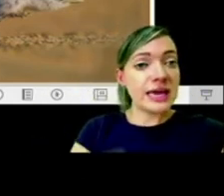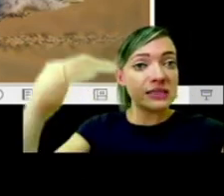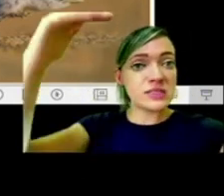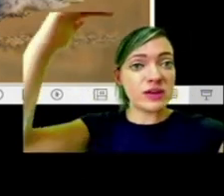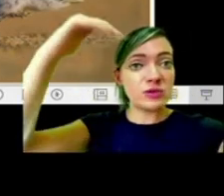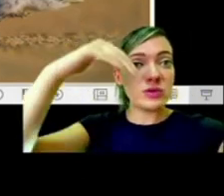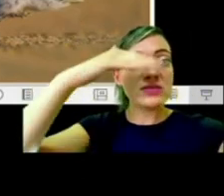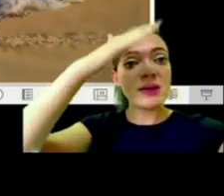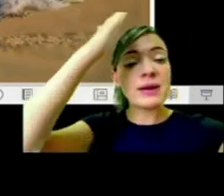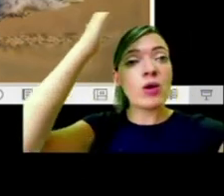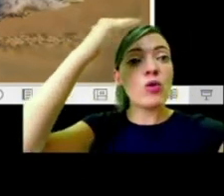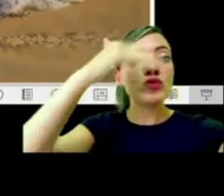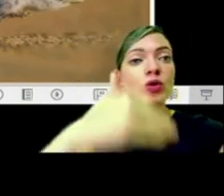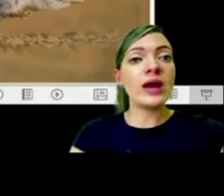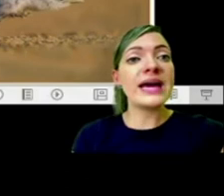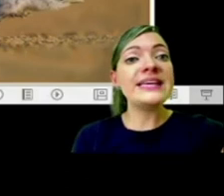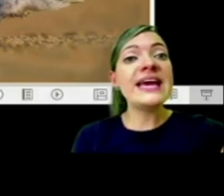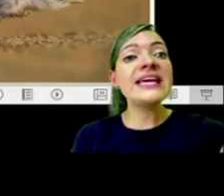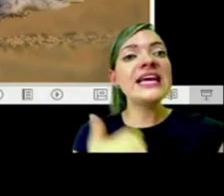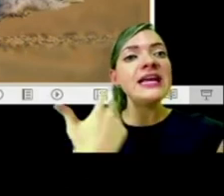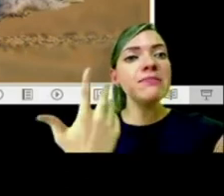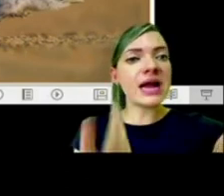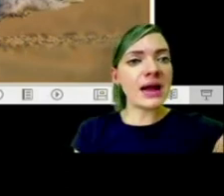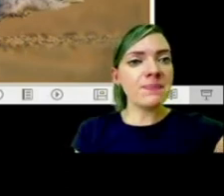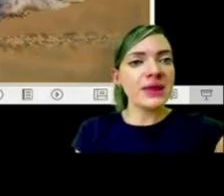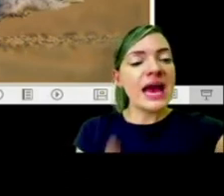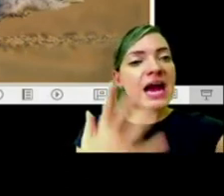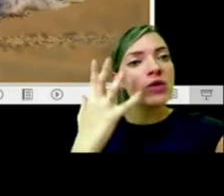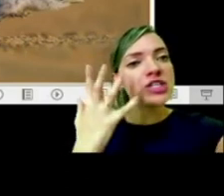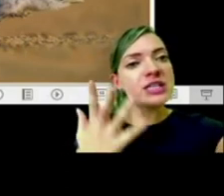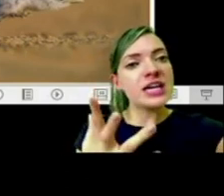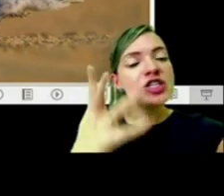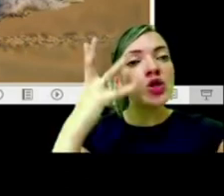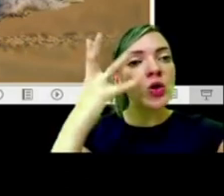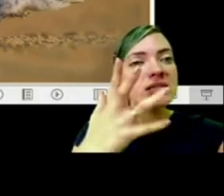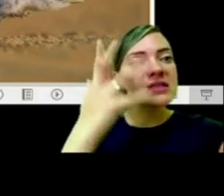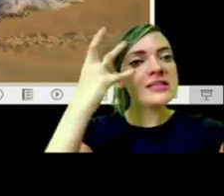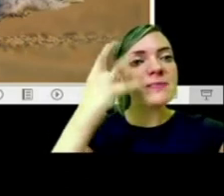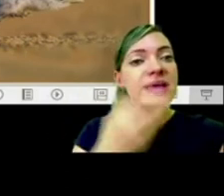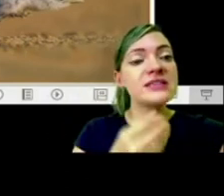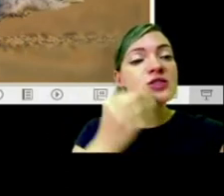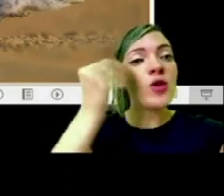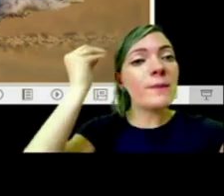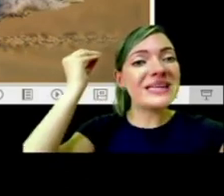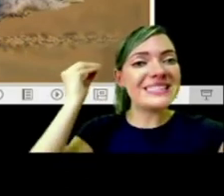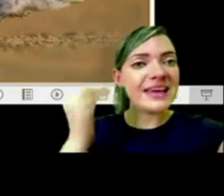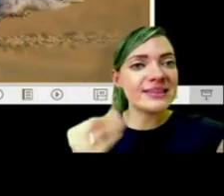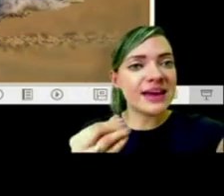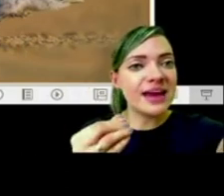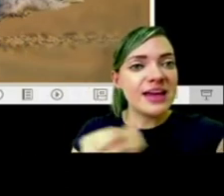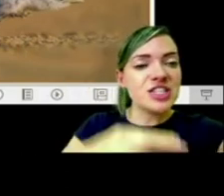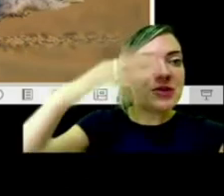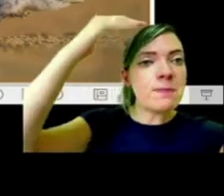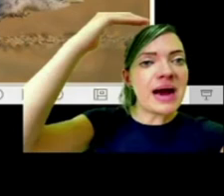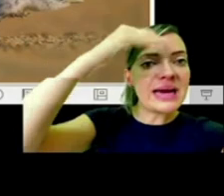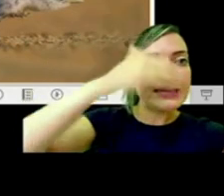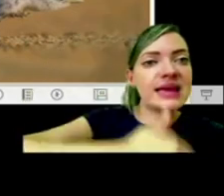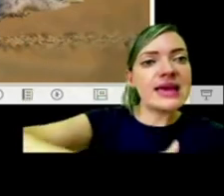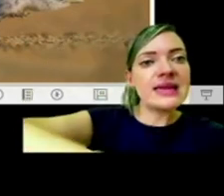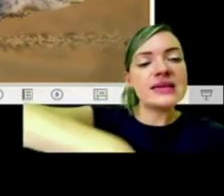infinitamente. Esses fatores vêm para controlar e equilibrar a quantidade de todas as espécies do planeta,